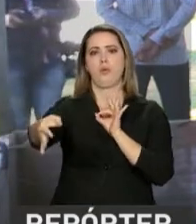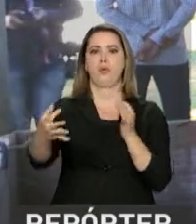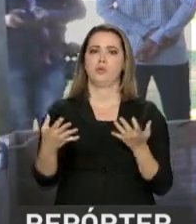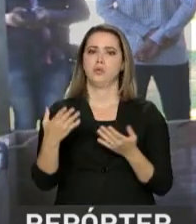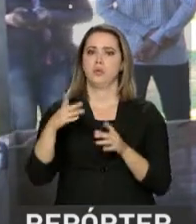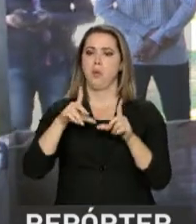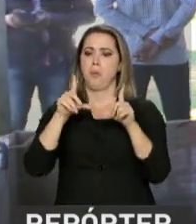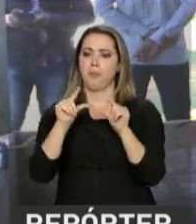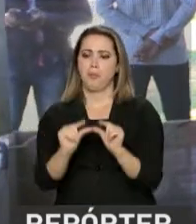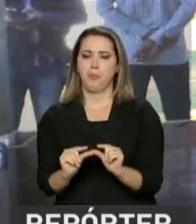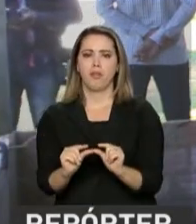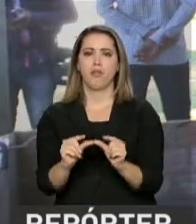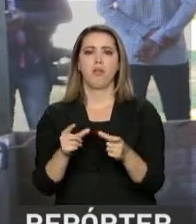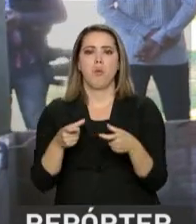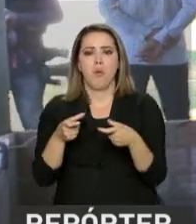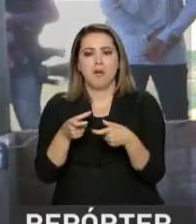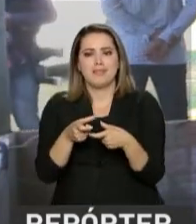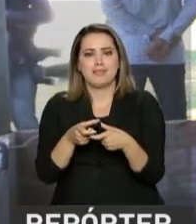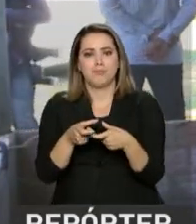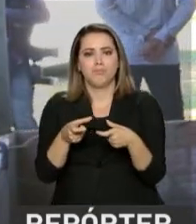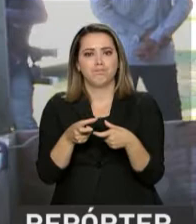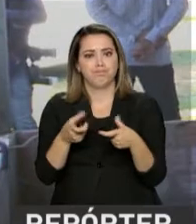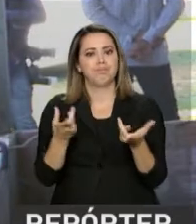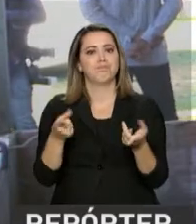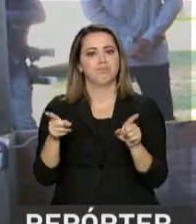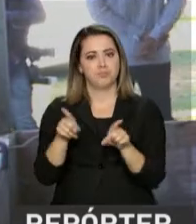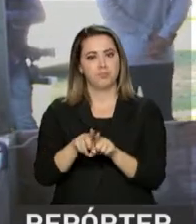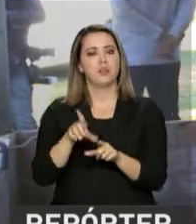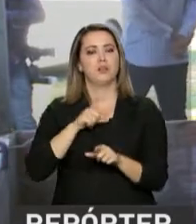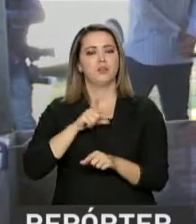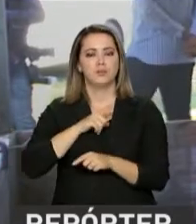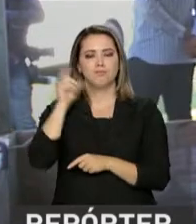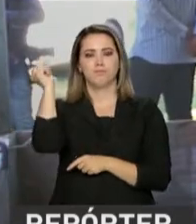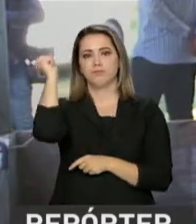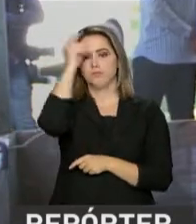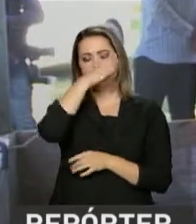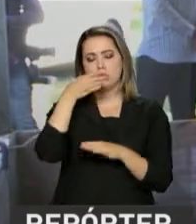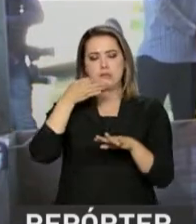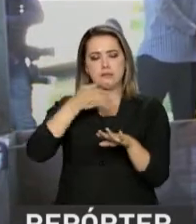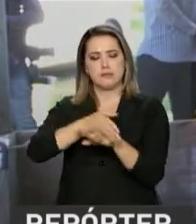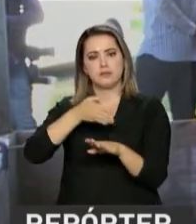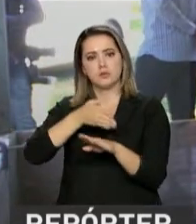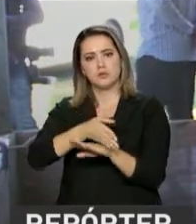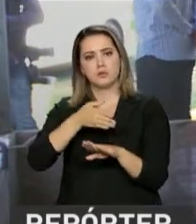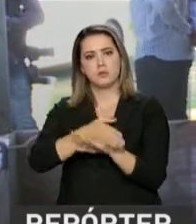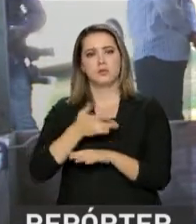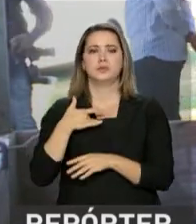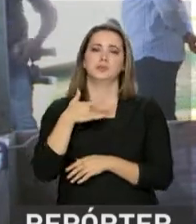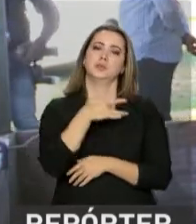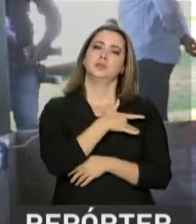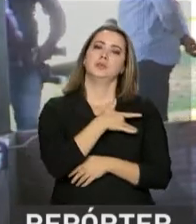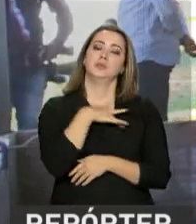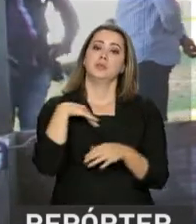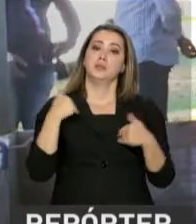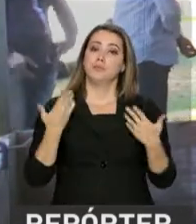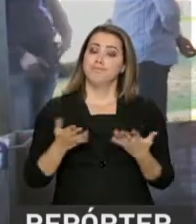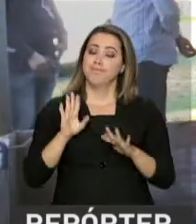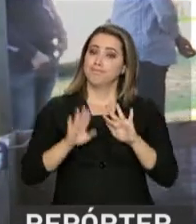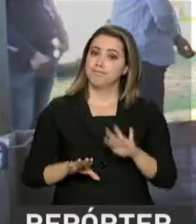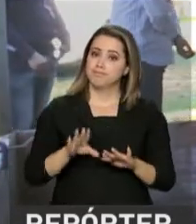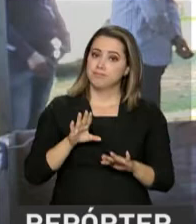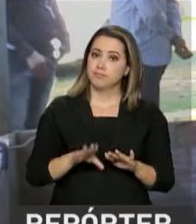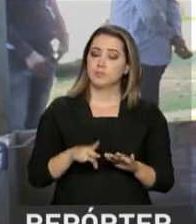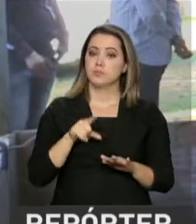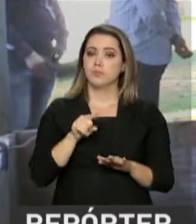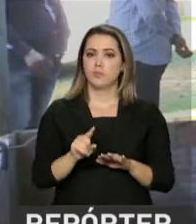menos de 80 habitantes que têm bastante dificuldade de acesso à saúde então muitas vezes é